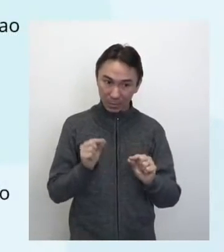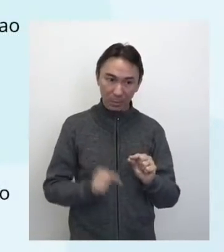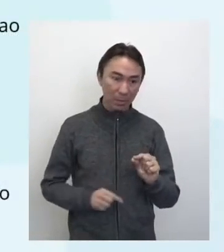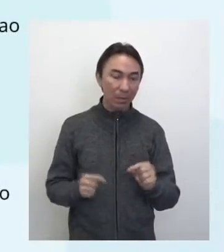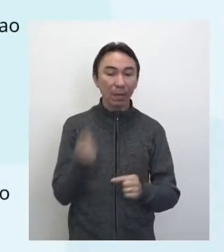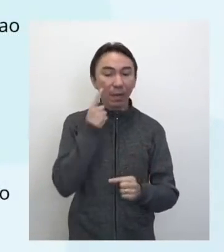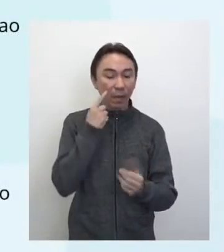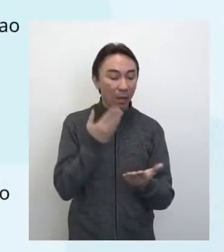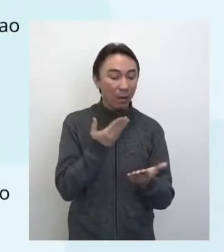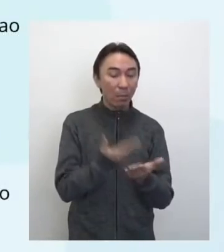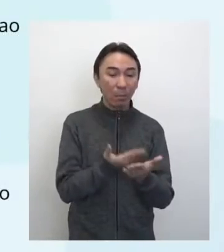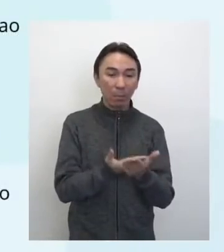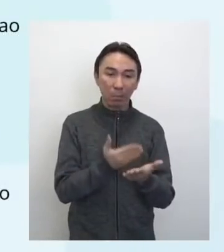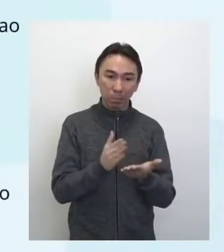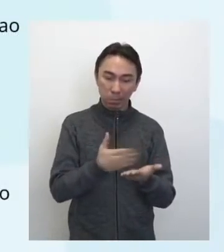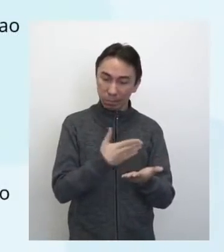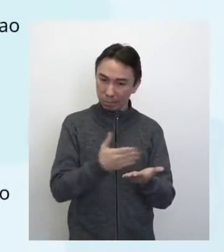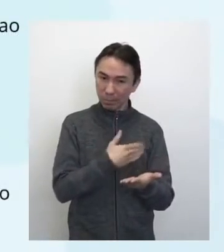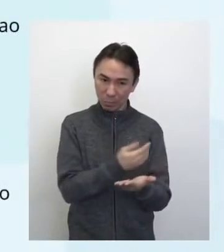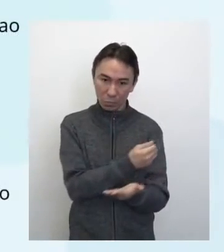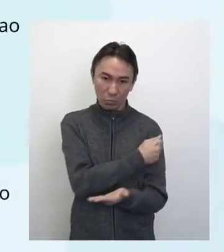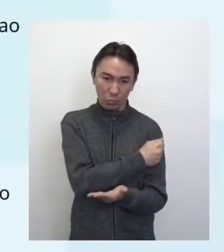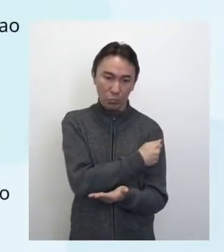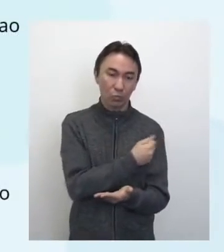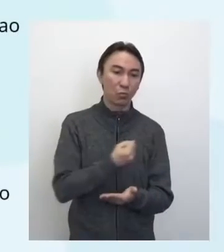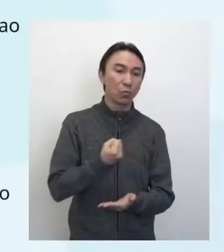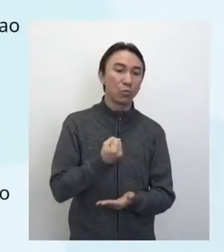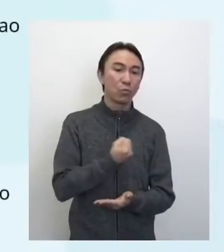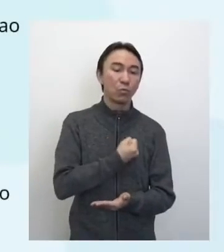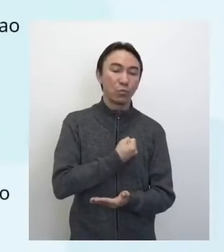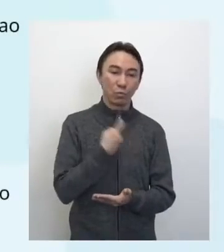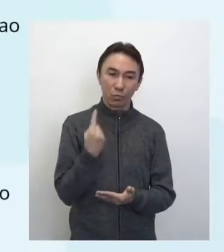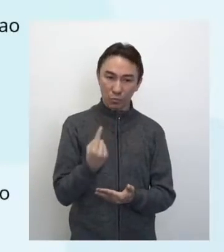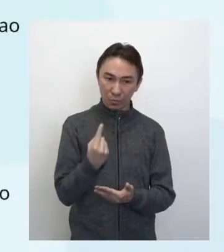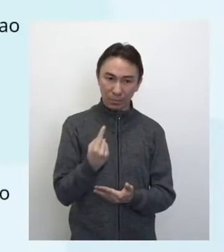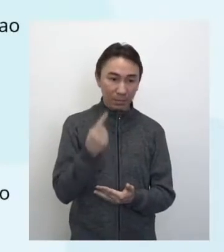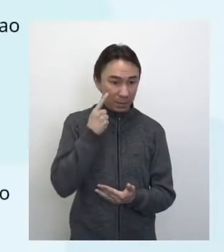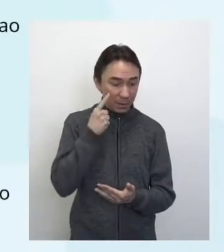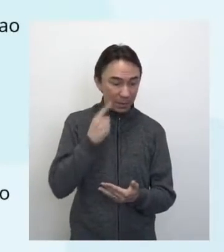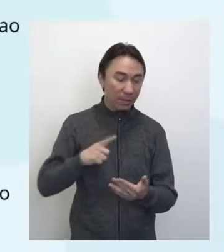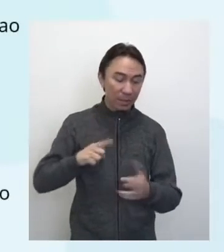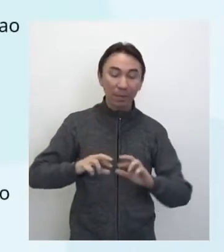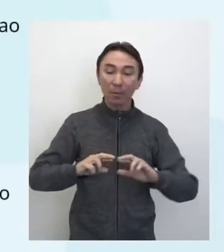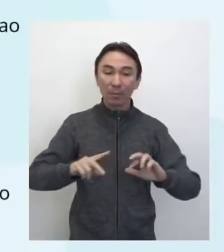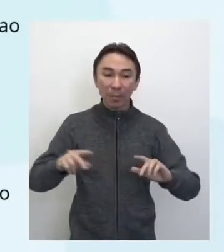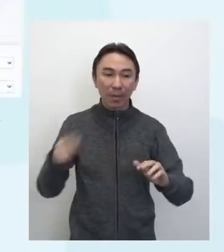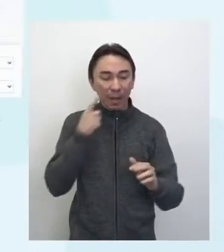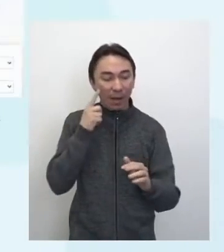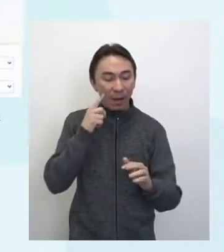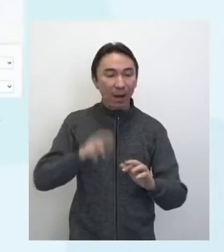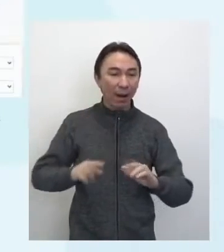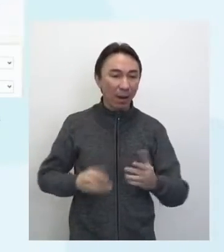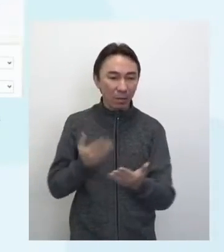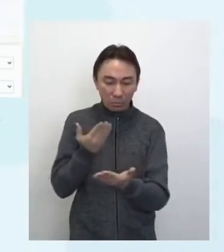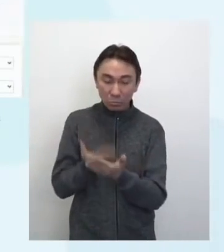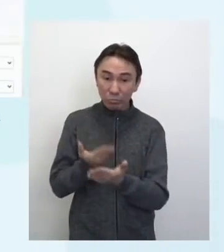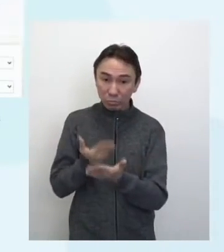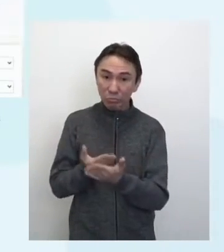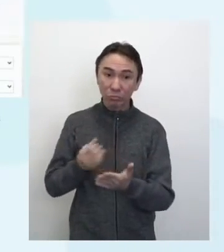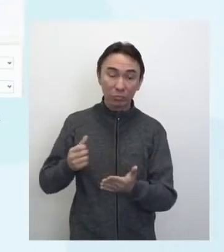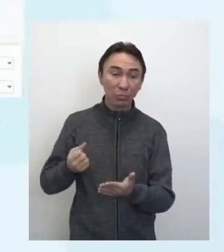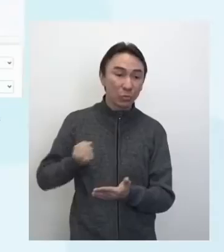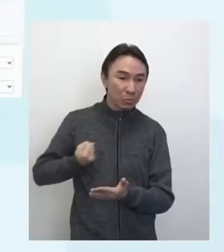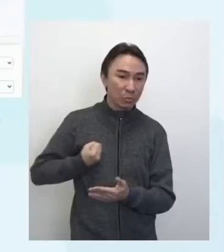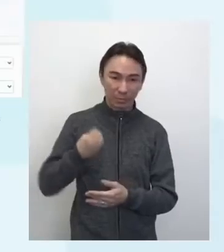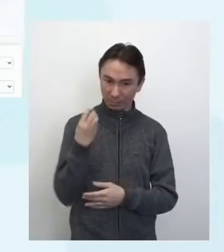buquê Life Caderno do Aluno Volume 1 a gente adaptou aí a lesson free certo então a gente já começou a falar dele da família na aula passada